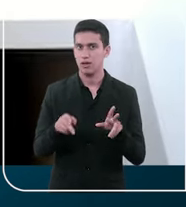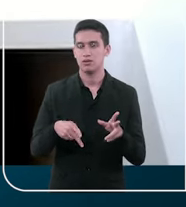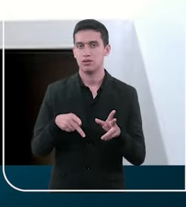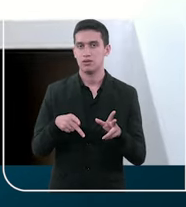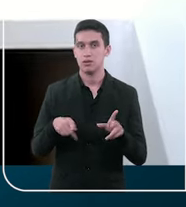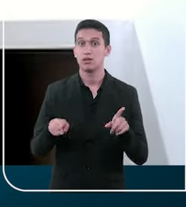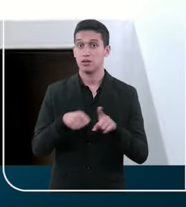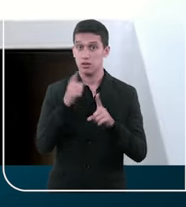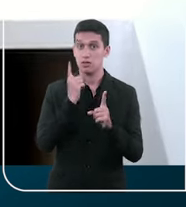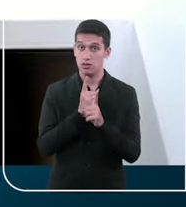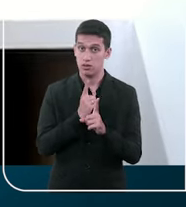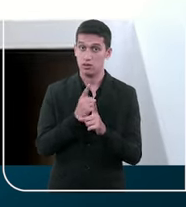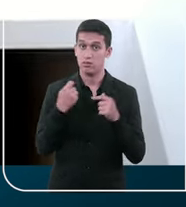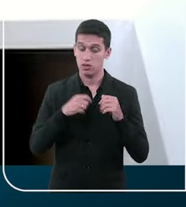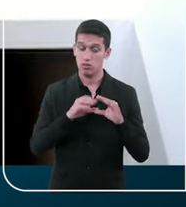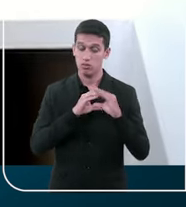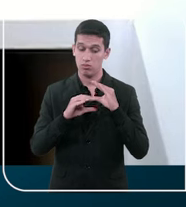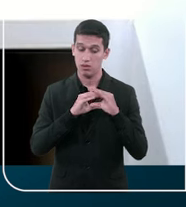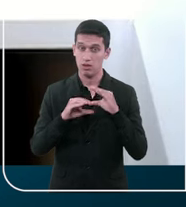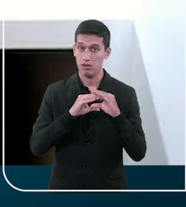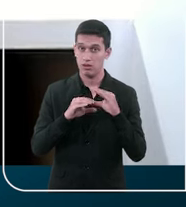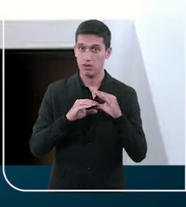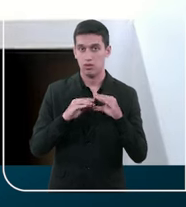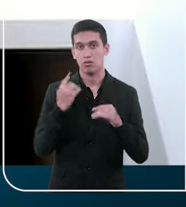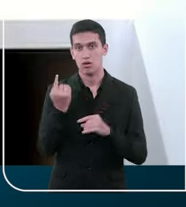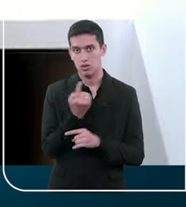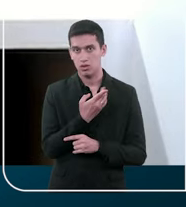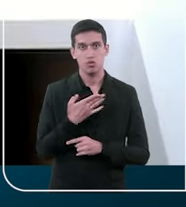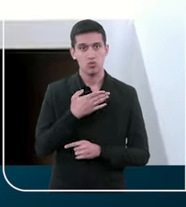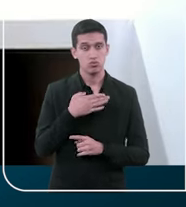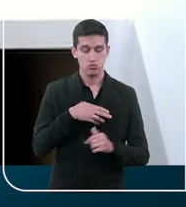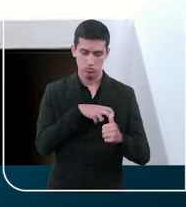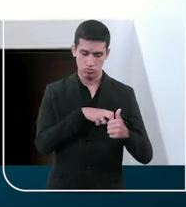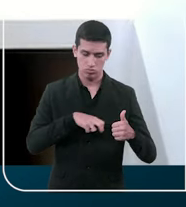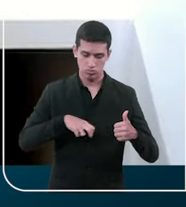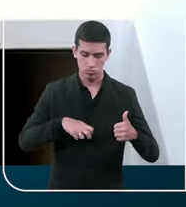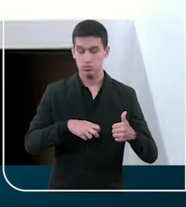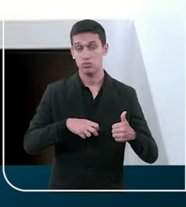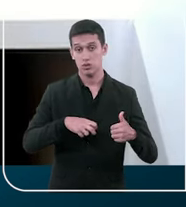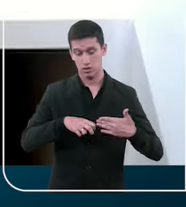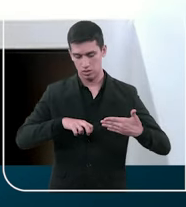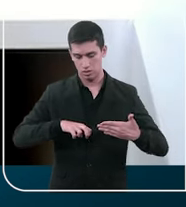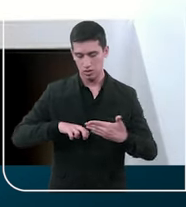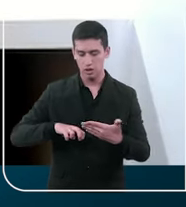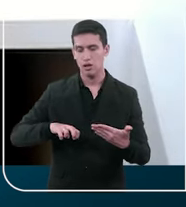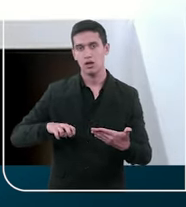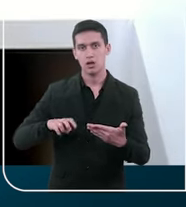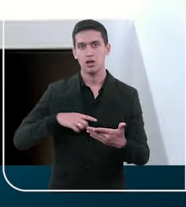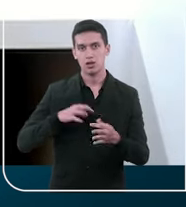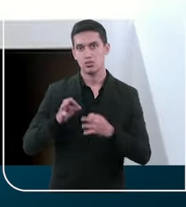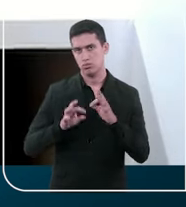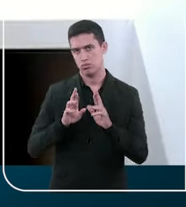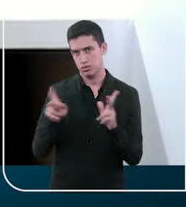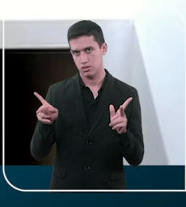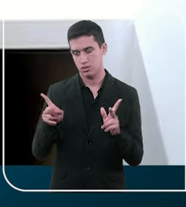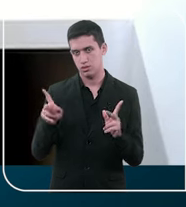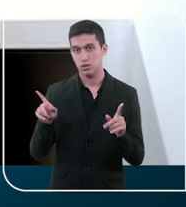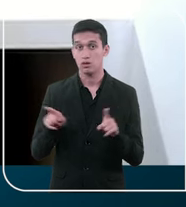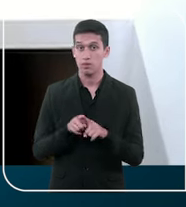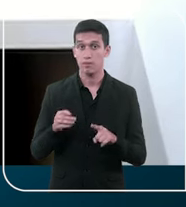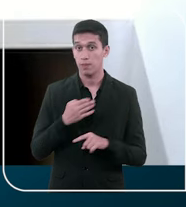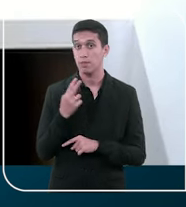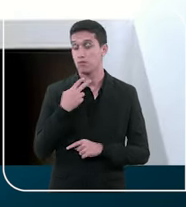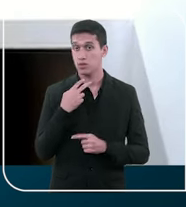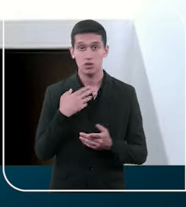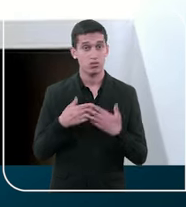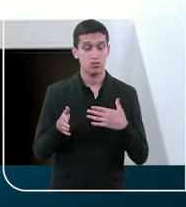sobre os fatos. Aqui é vedado que eles se comuniquem a respeito dos fatos. Então, cada jurado julga de forma individual. E eles